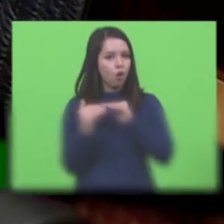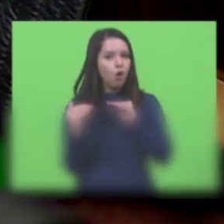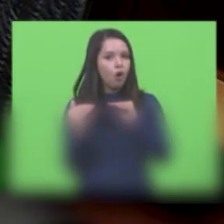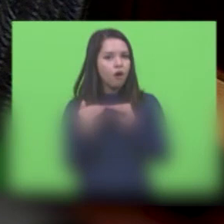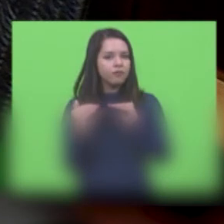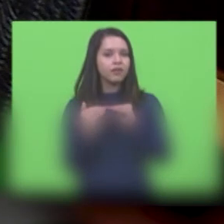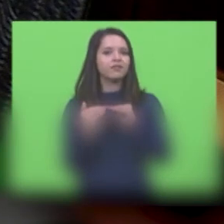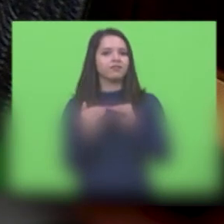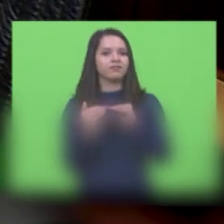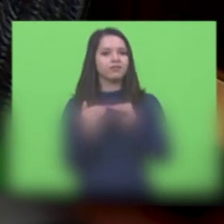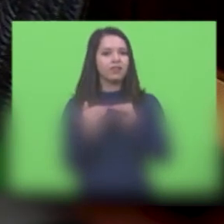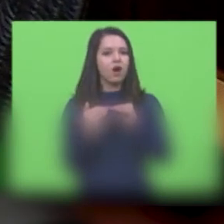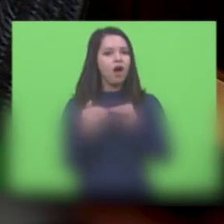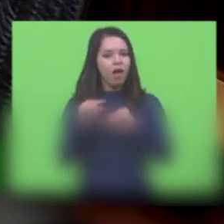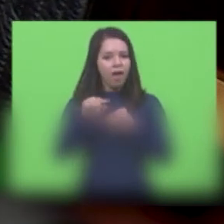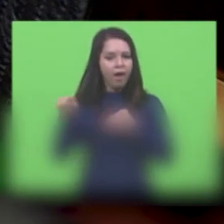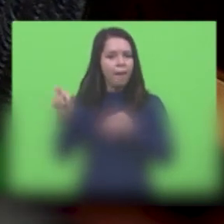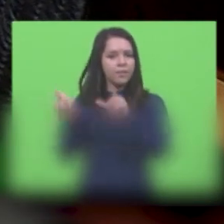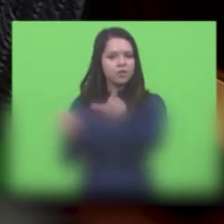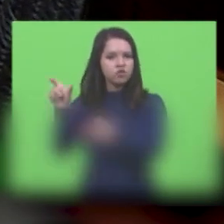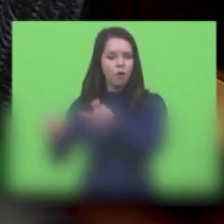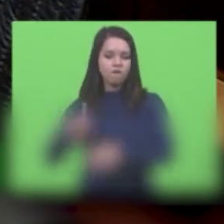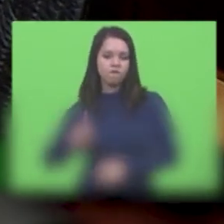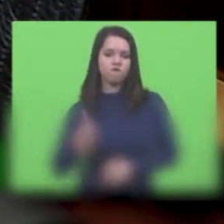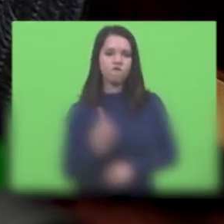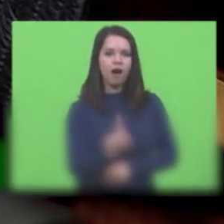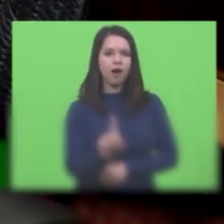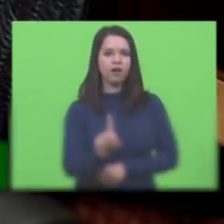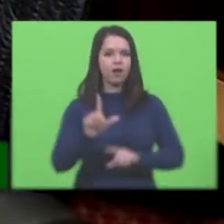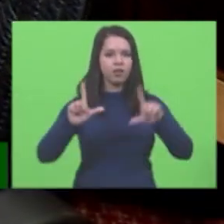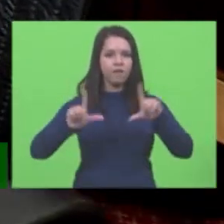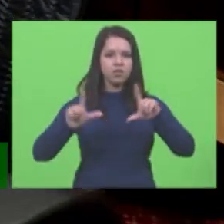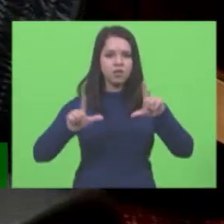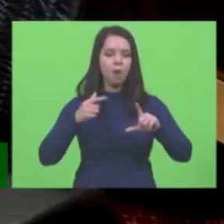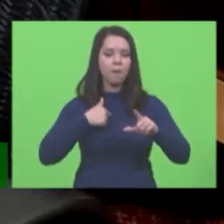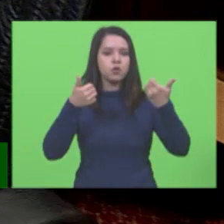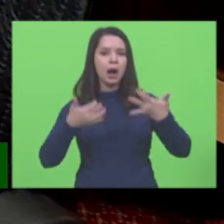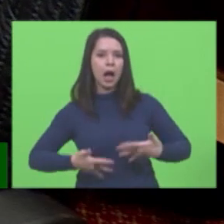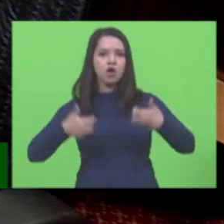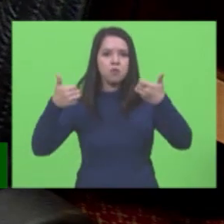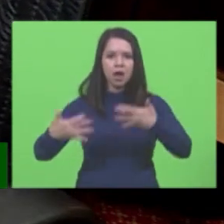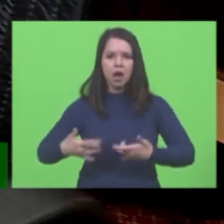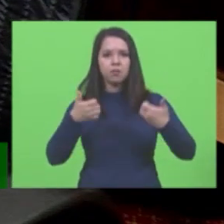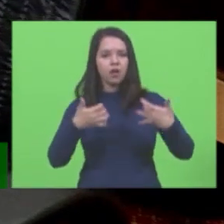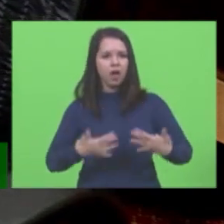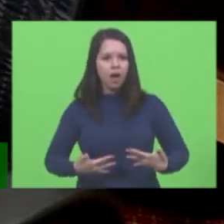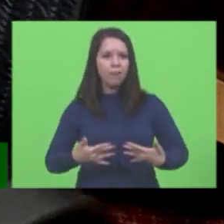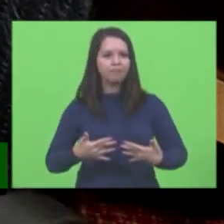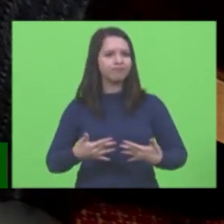mais esses protagonistas vão para a imprensa tentar se explicar, mas nós